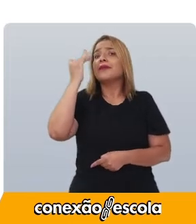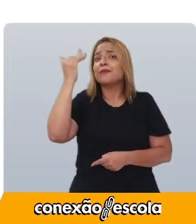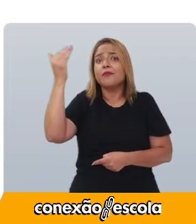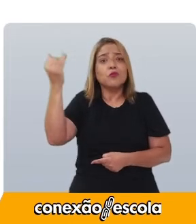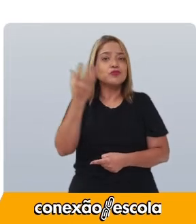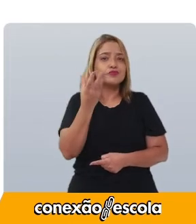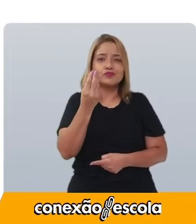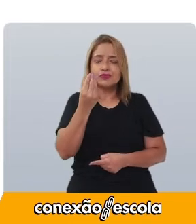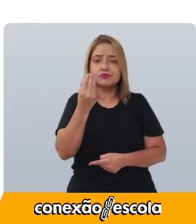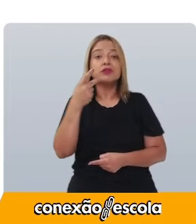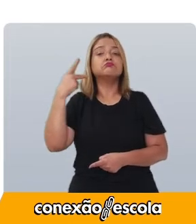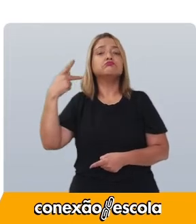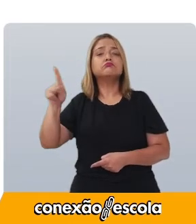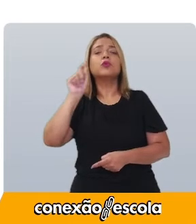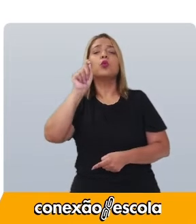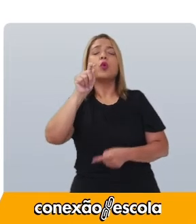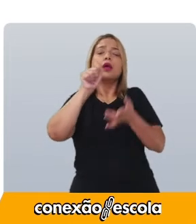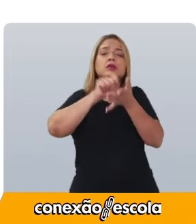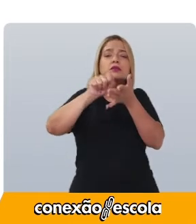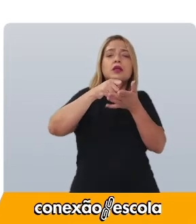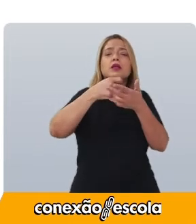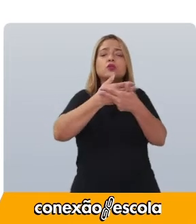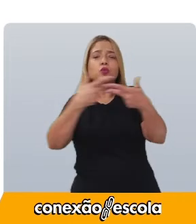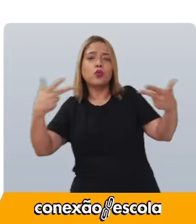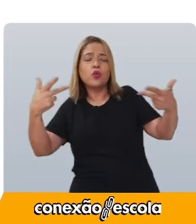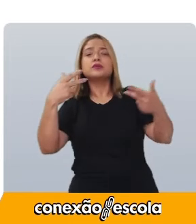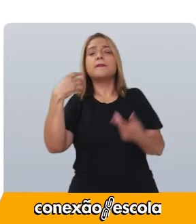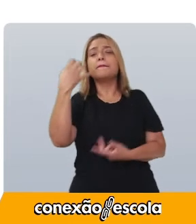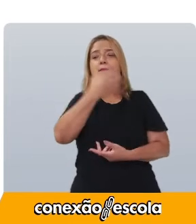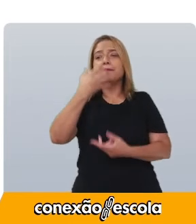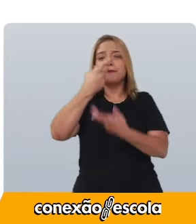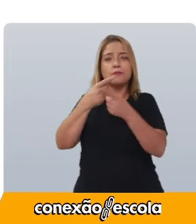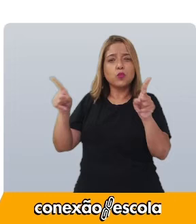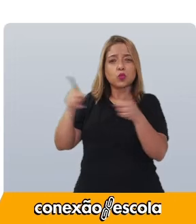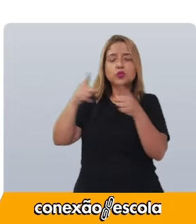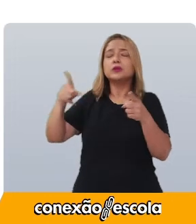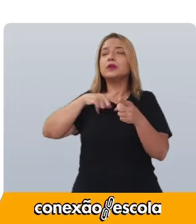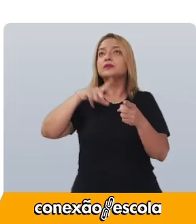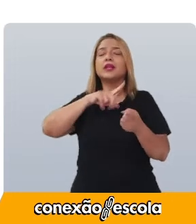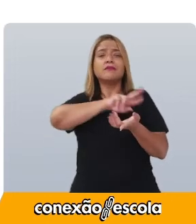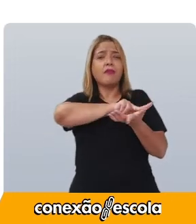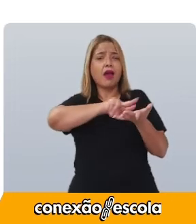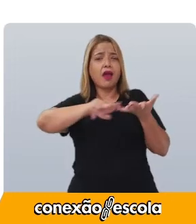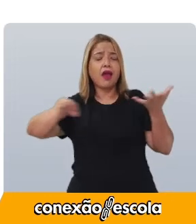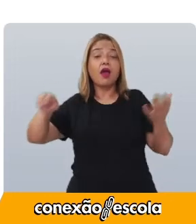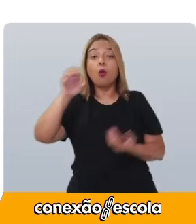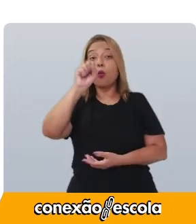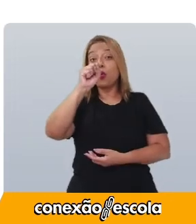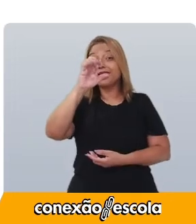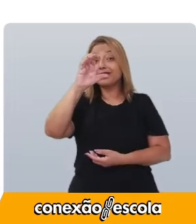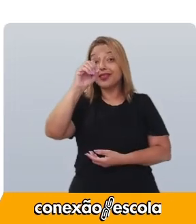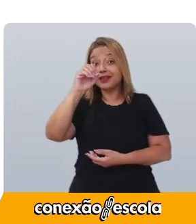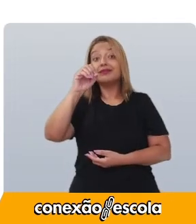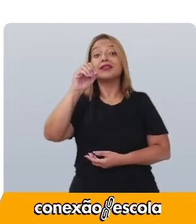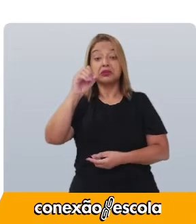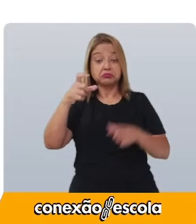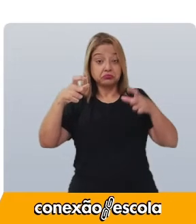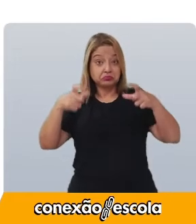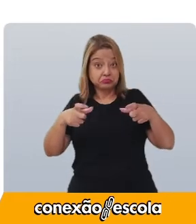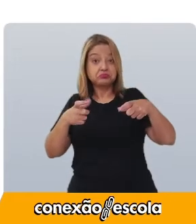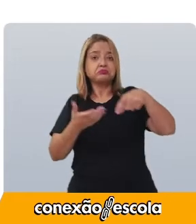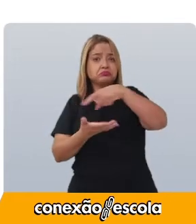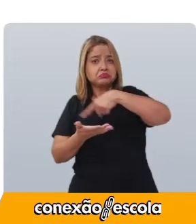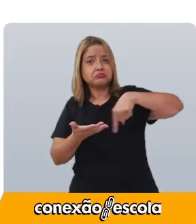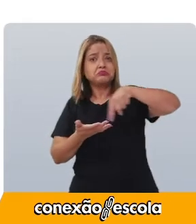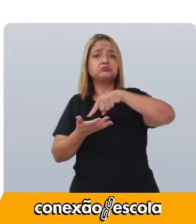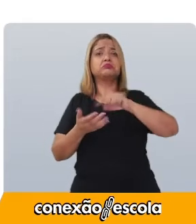Sua discografia conta com aproximadamente 80 discos.